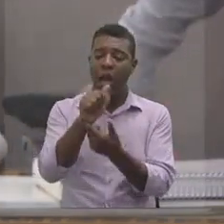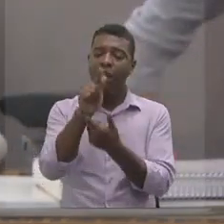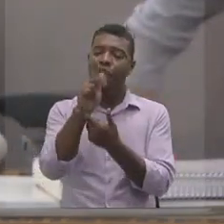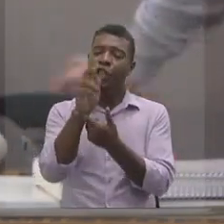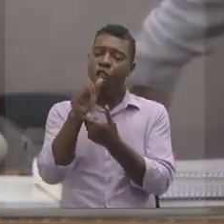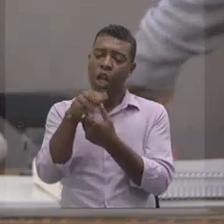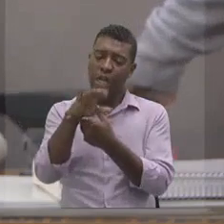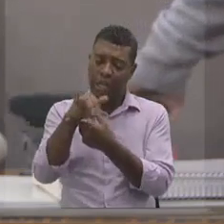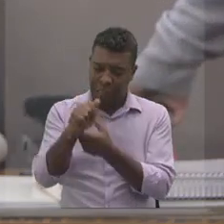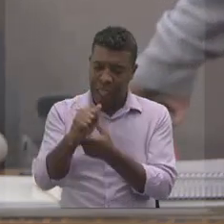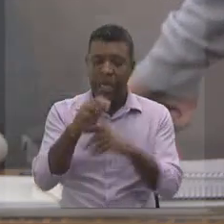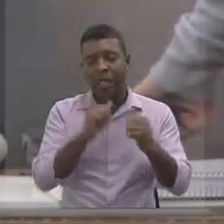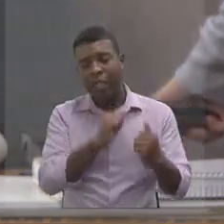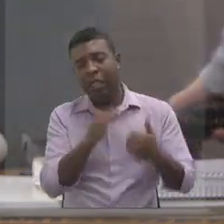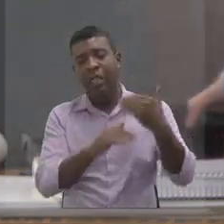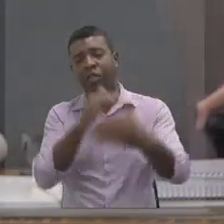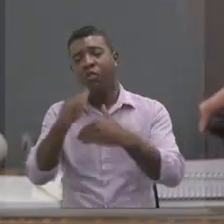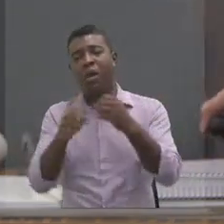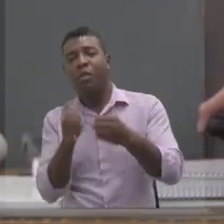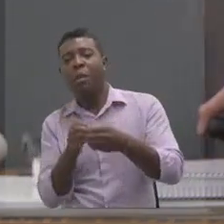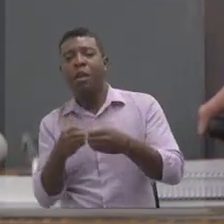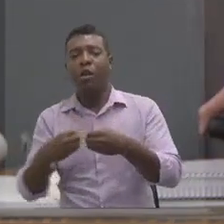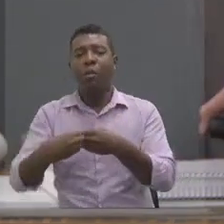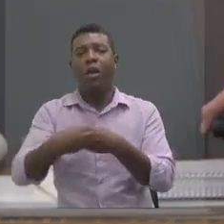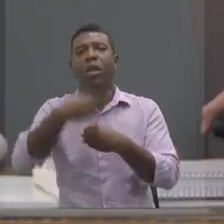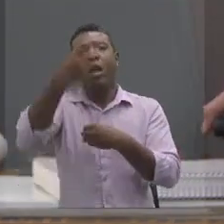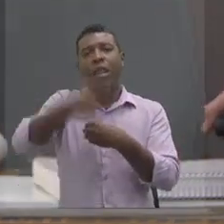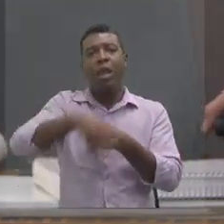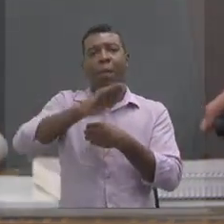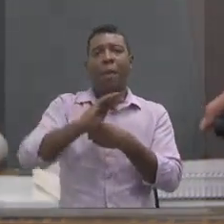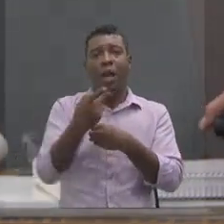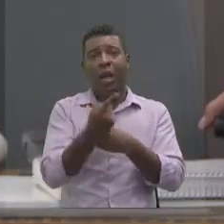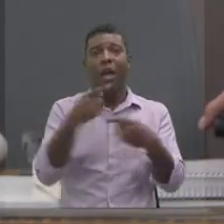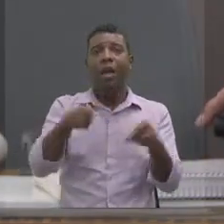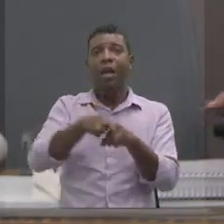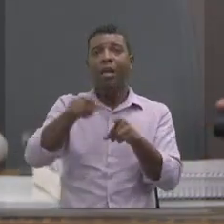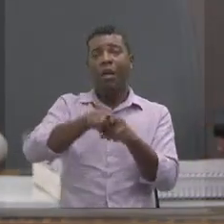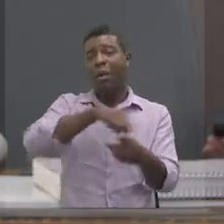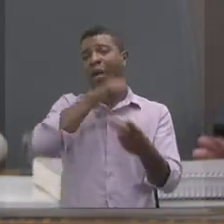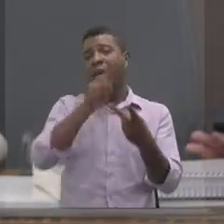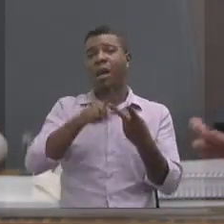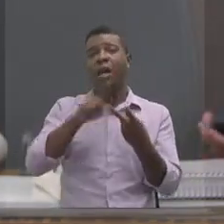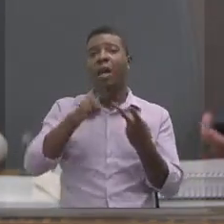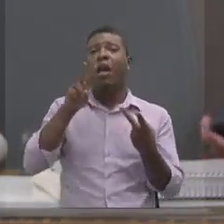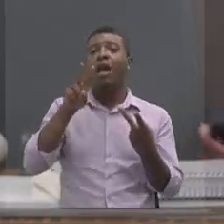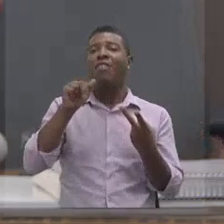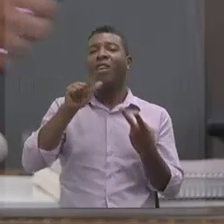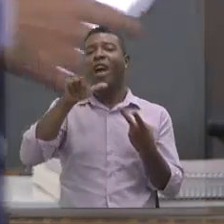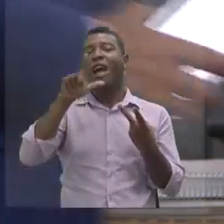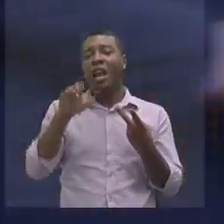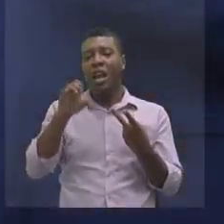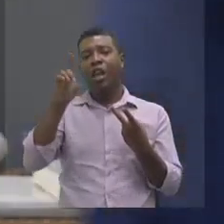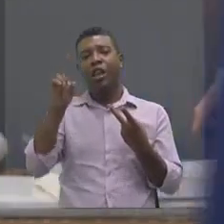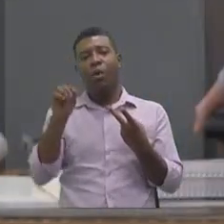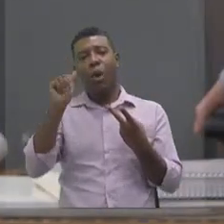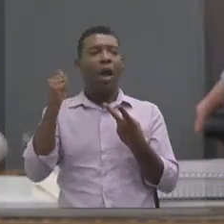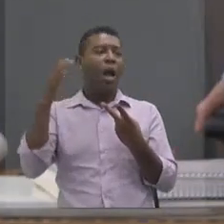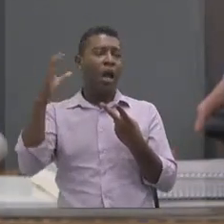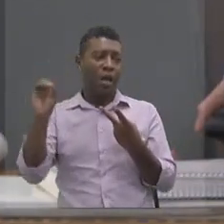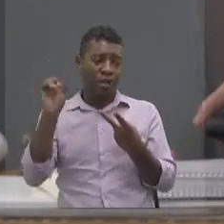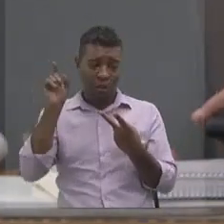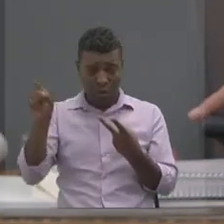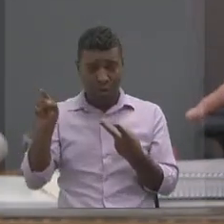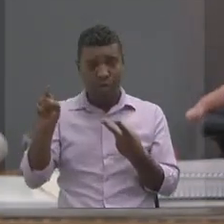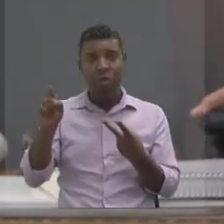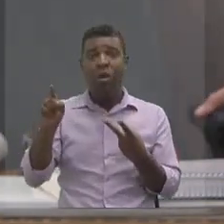agência de desenvolvimento da região metropolitana de BH e do Vale do Aço a partir da reforma passaram né a compor